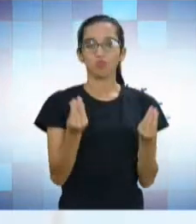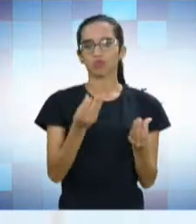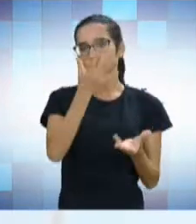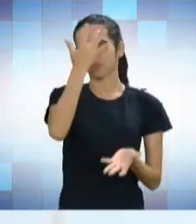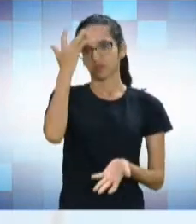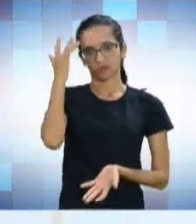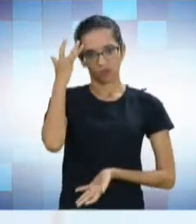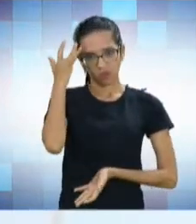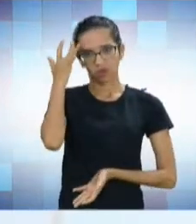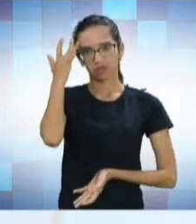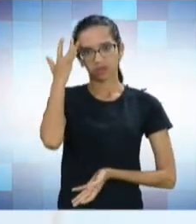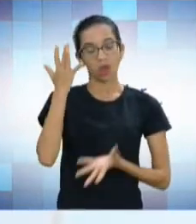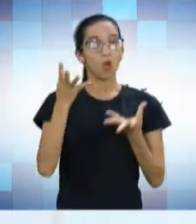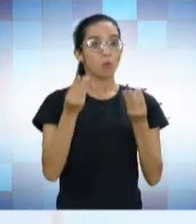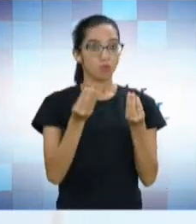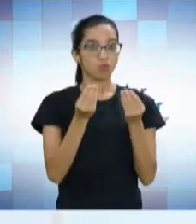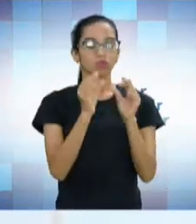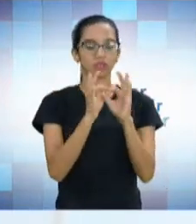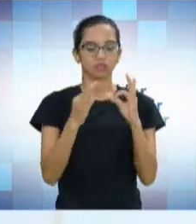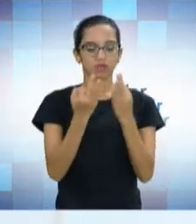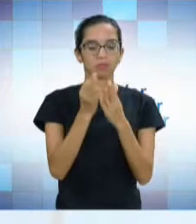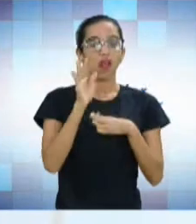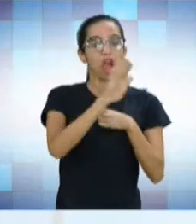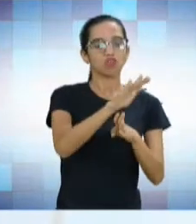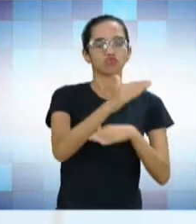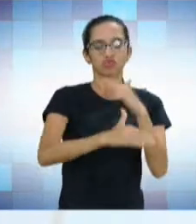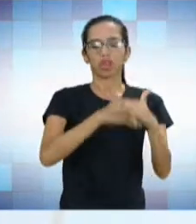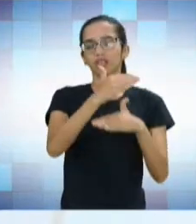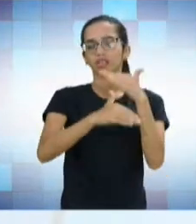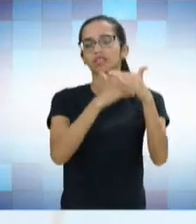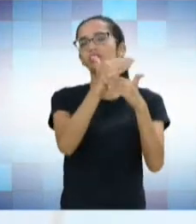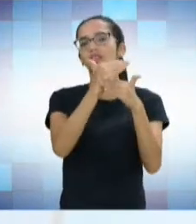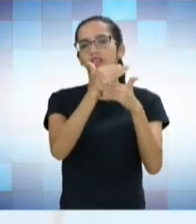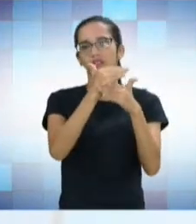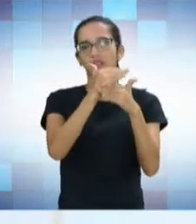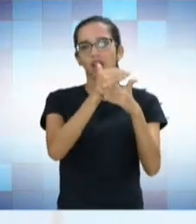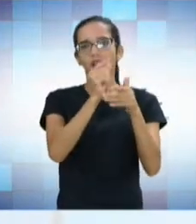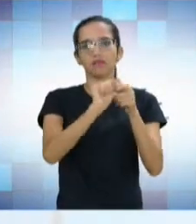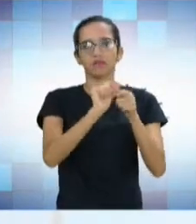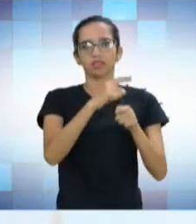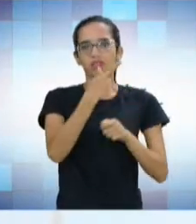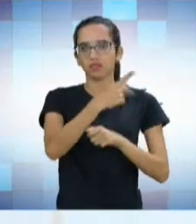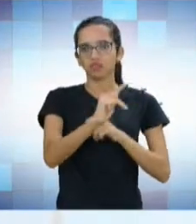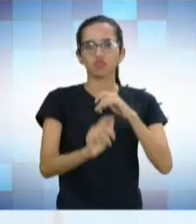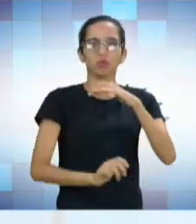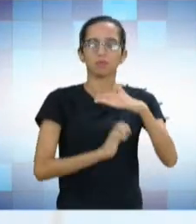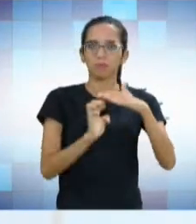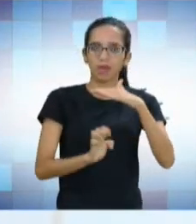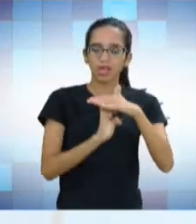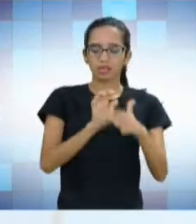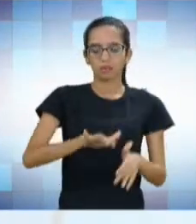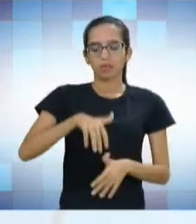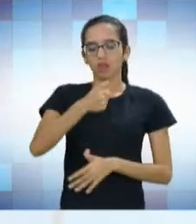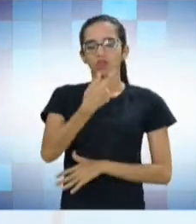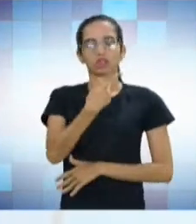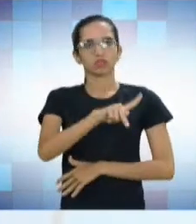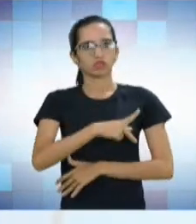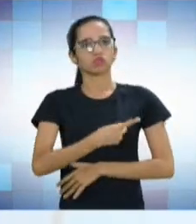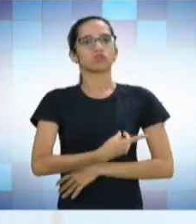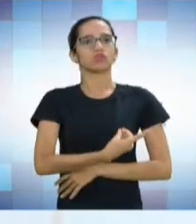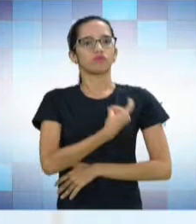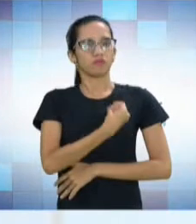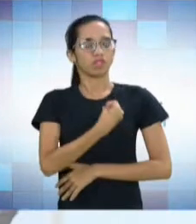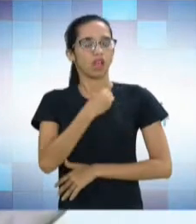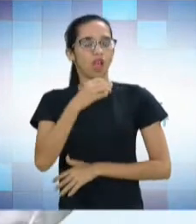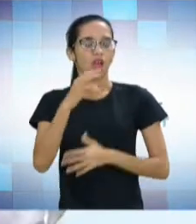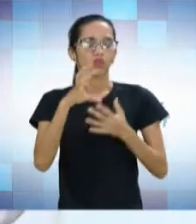muitas pessoas ajudando muitas famílias a crescerem a desenvolver seu próprio negócio a melhorar sua